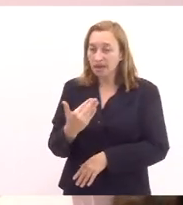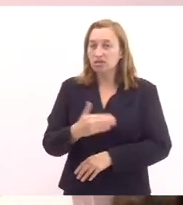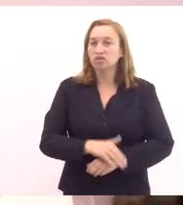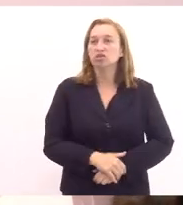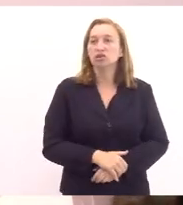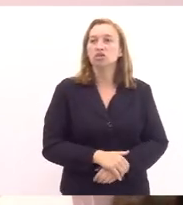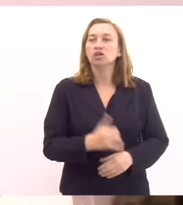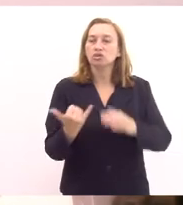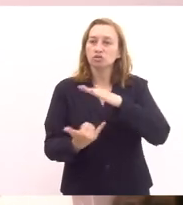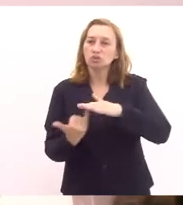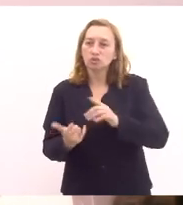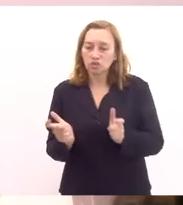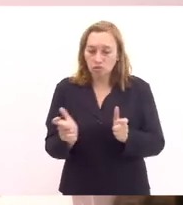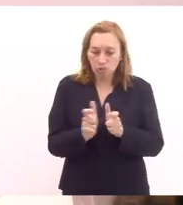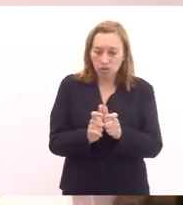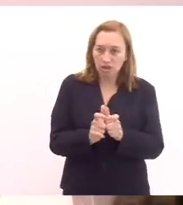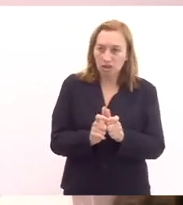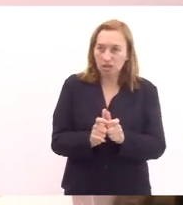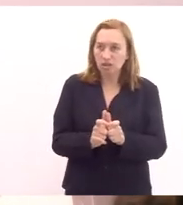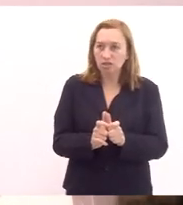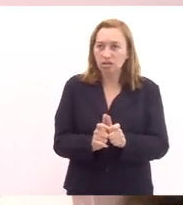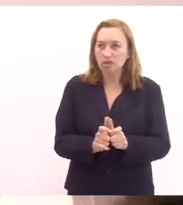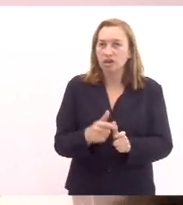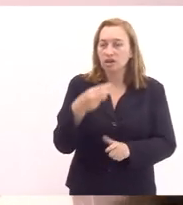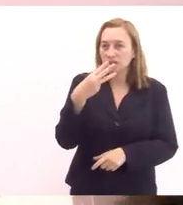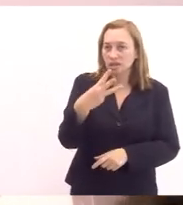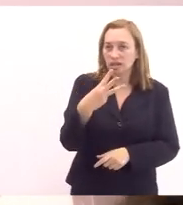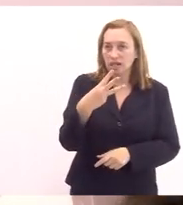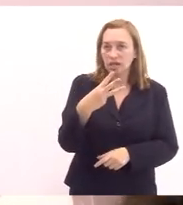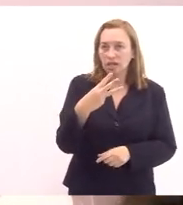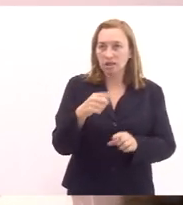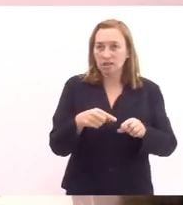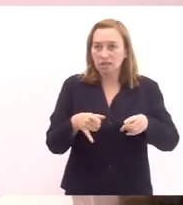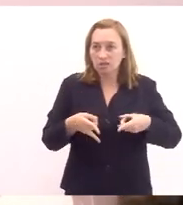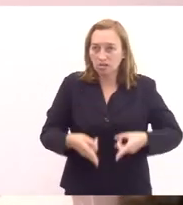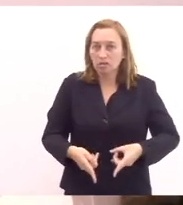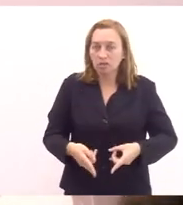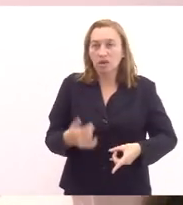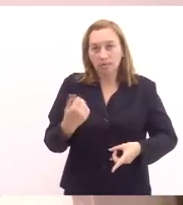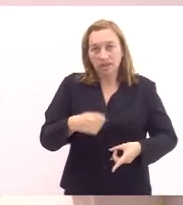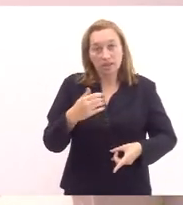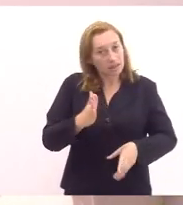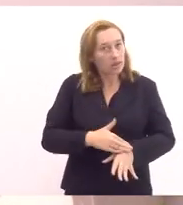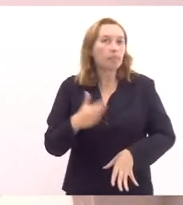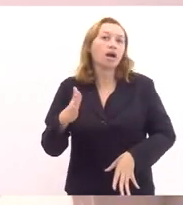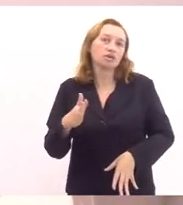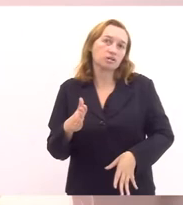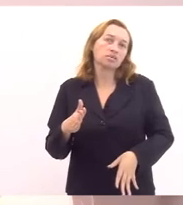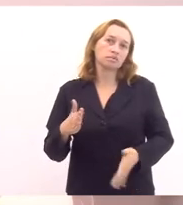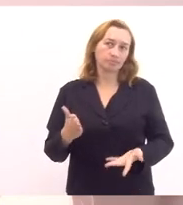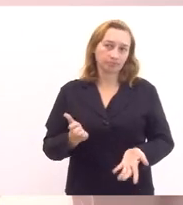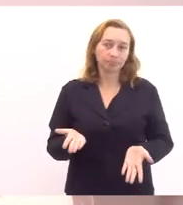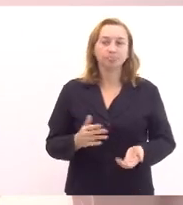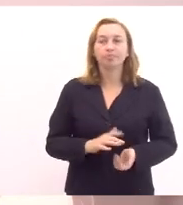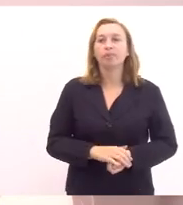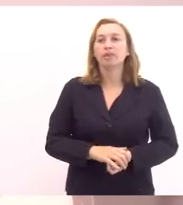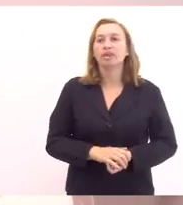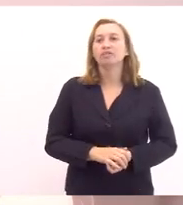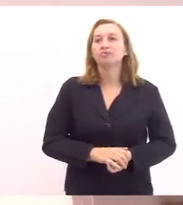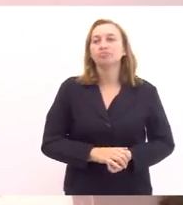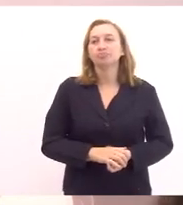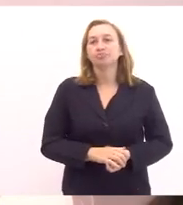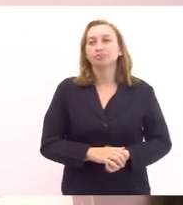uma é uma instituição pequena com apenas 3 suítes Por que deveriam ser várias por aí né